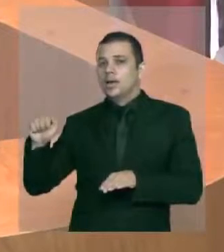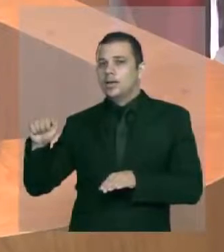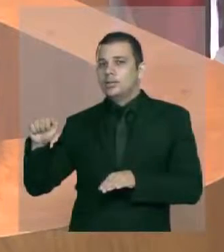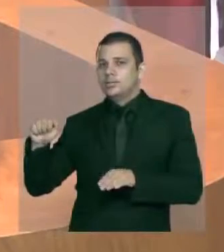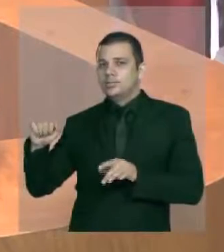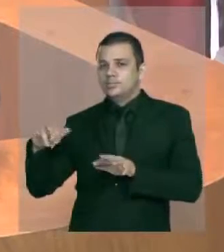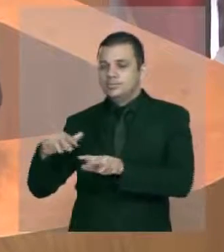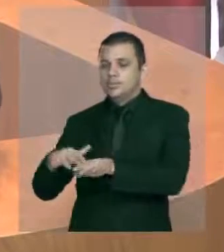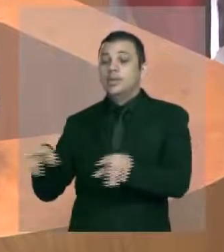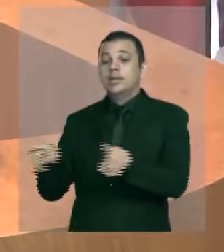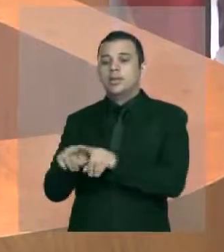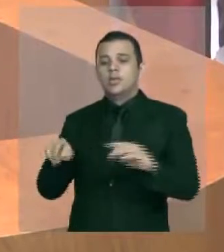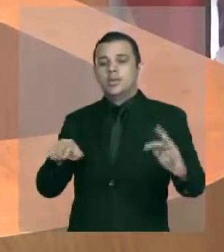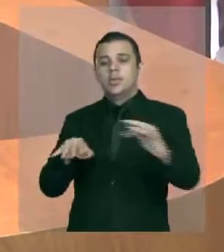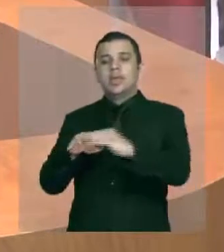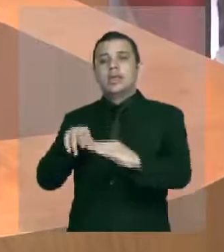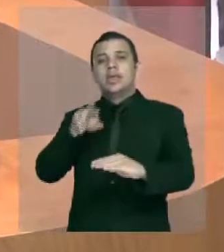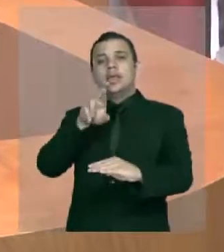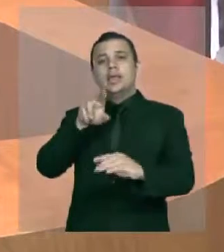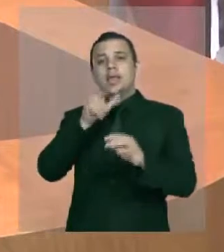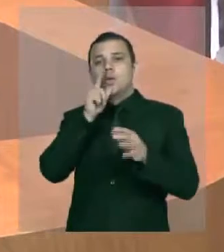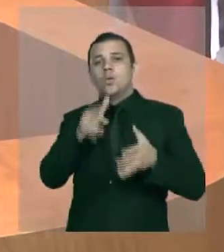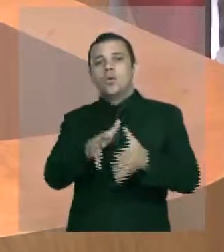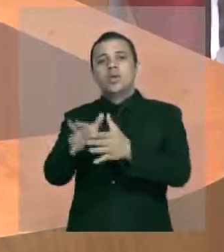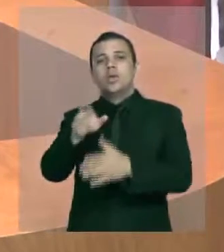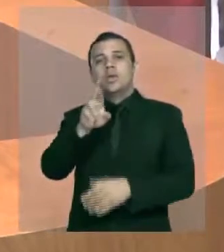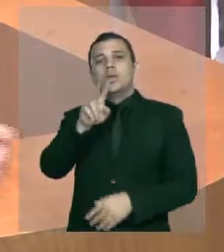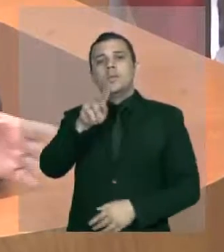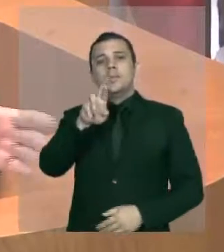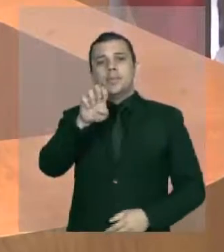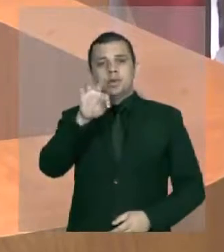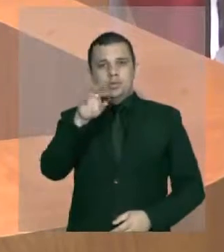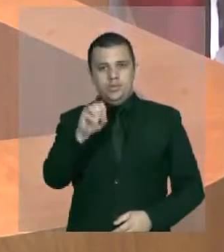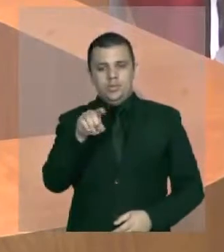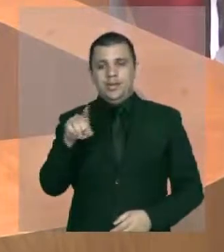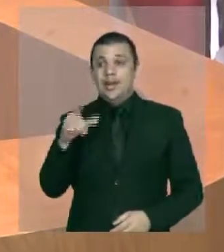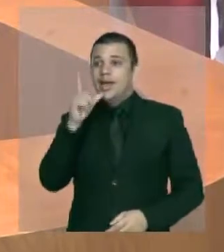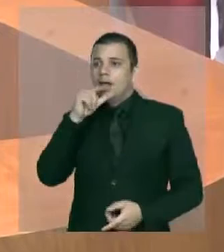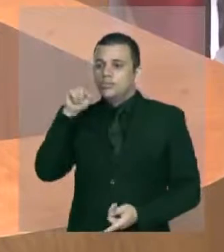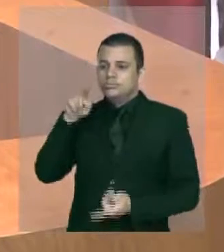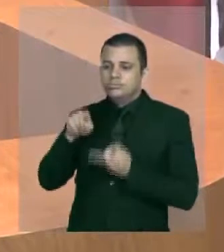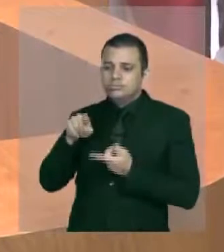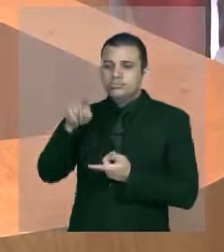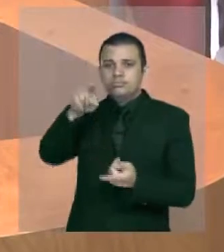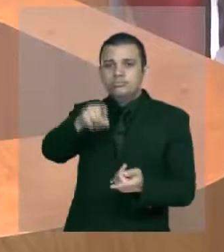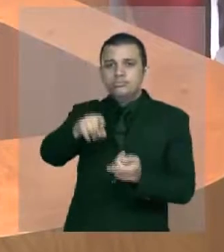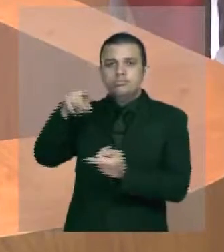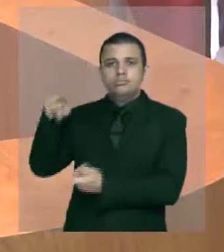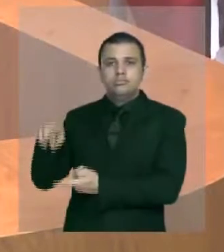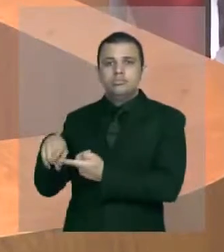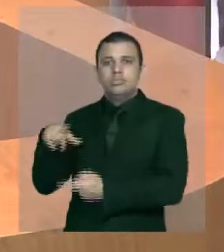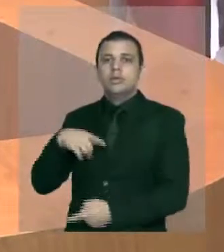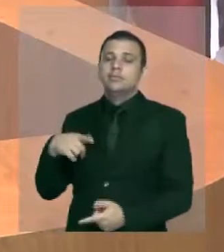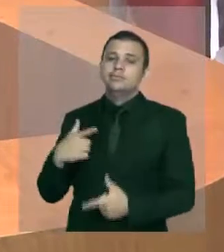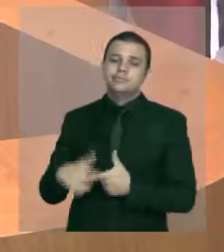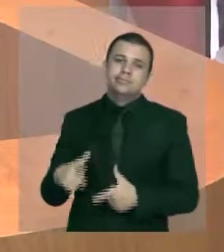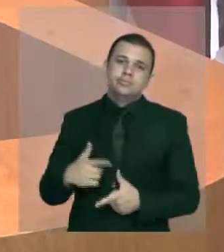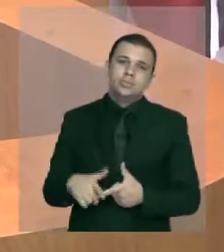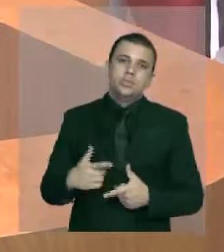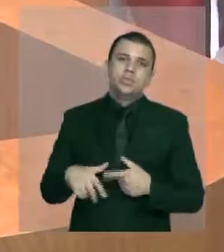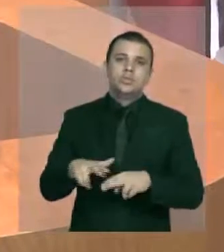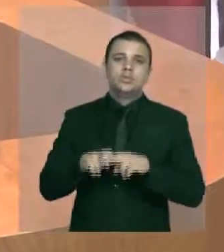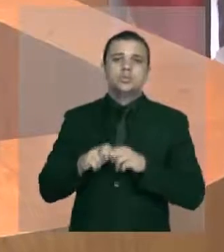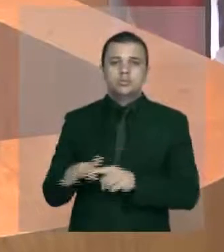é na cidade de Nina Rodrigues, nós temos uma lâmina d'água muito pequena, que faz com que as bombas tenham um problema na hora de fazer